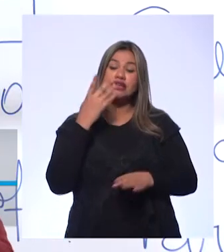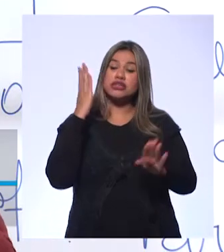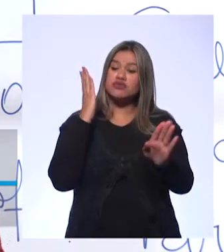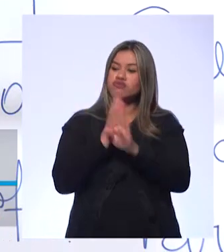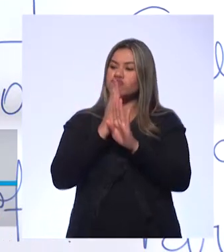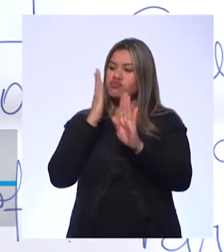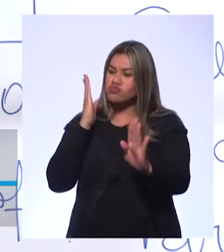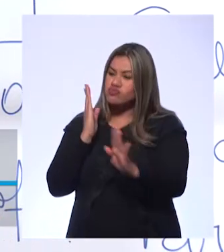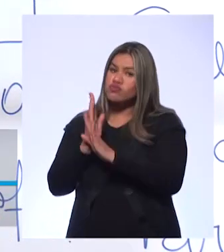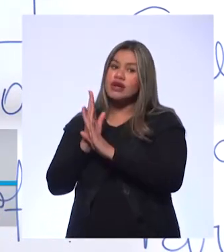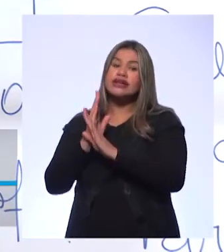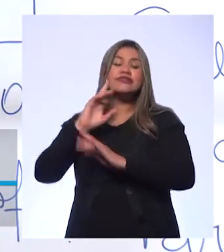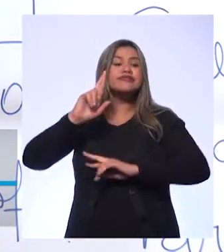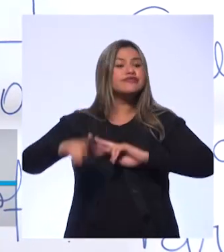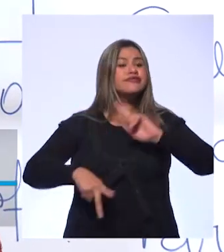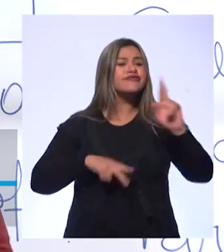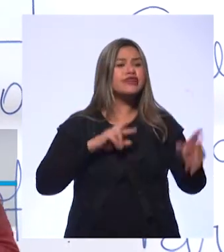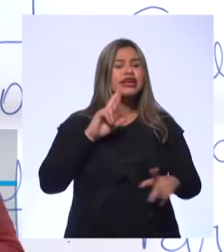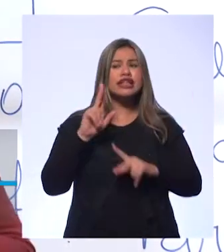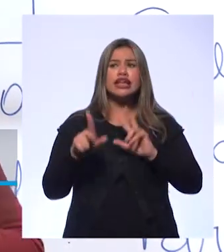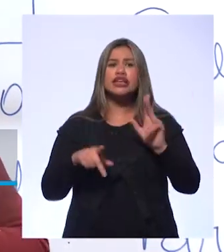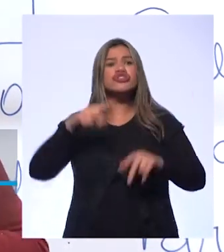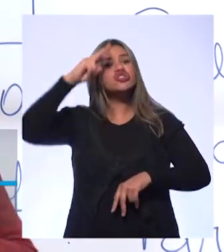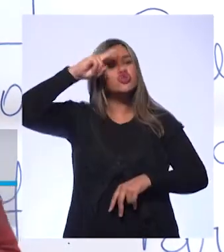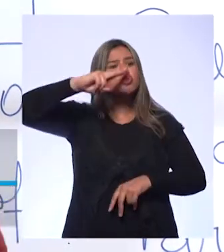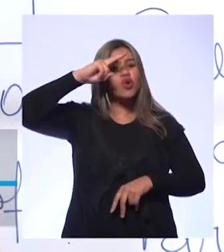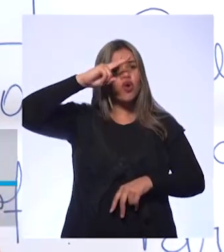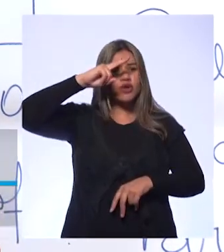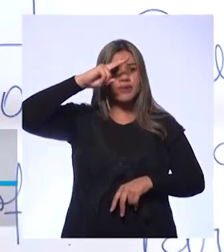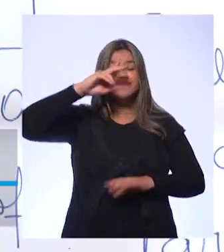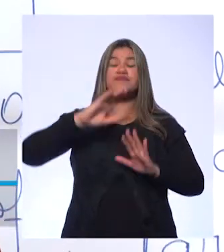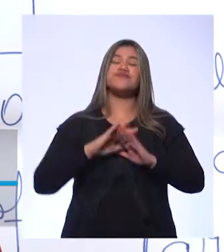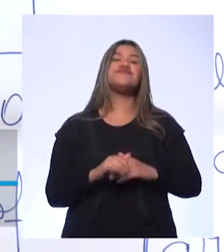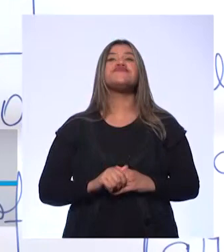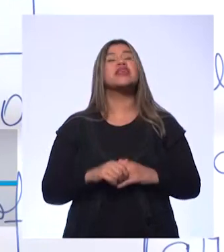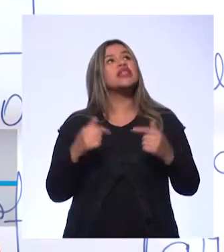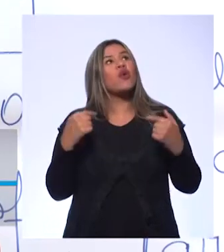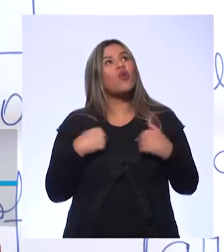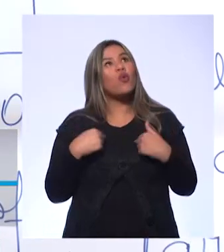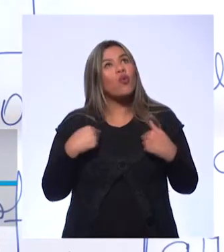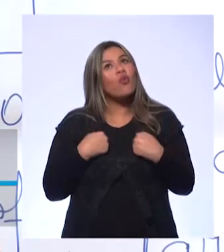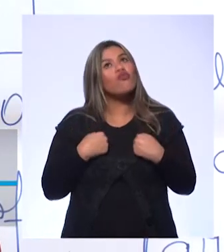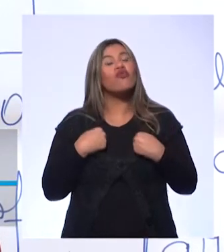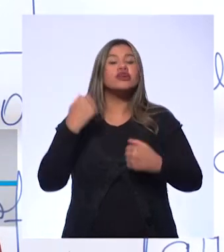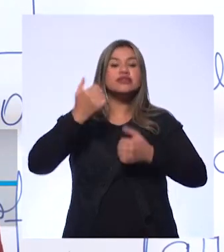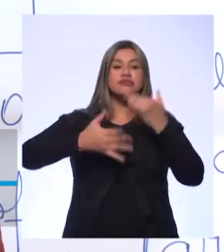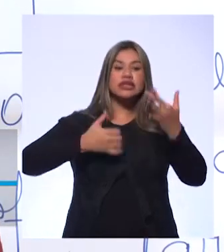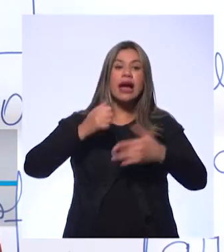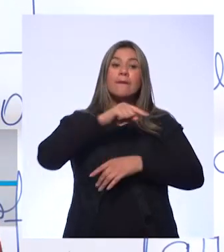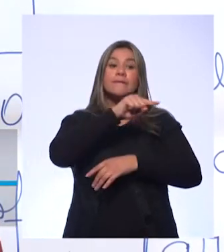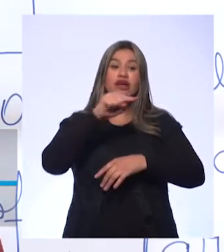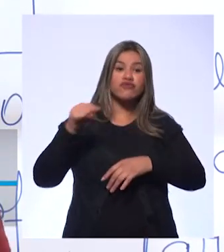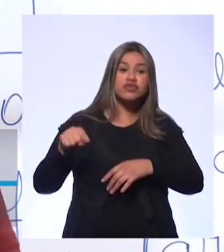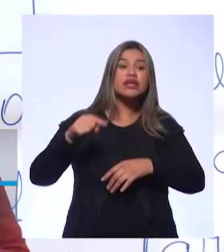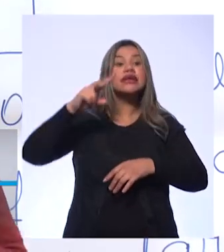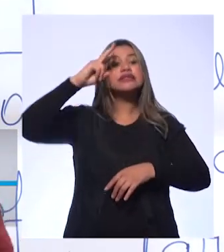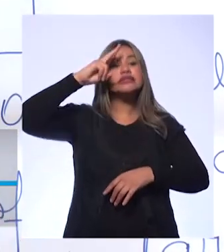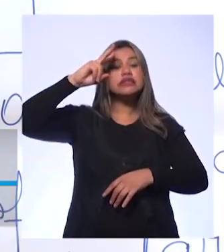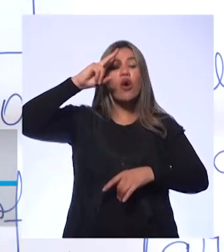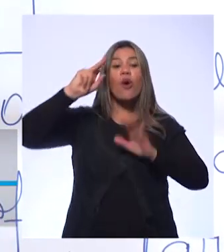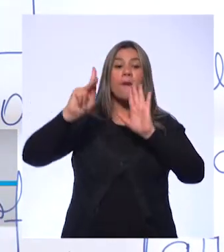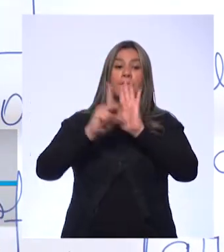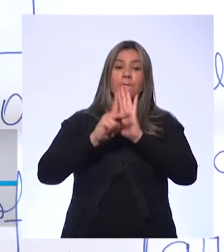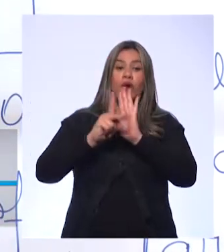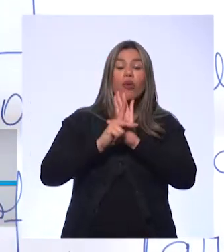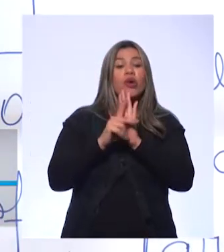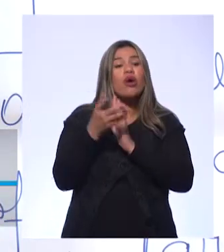então eu vou contar uma versão para vocês que é uma versão que não está sendo mais utilizada pela historiografia moderna e